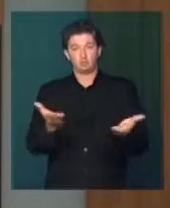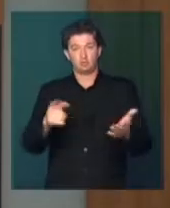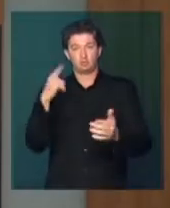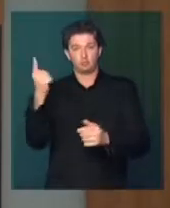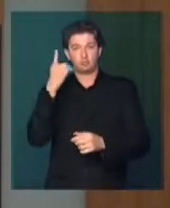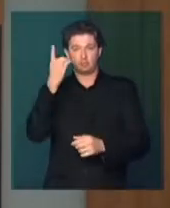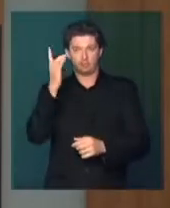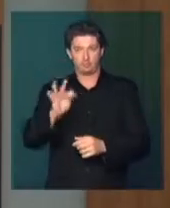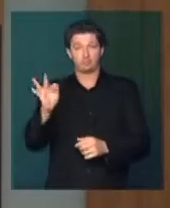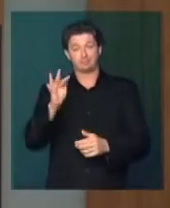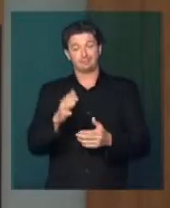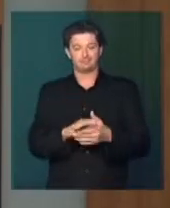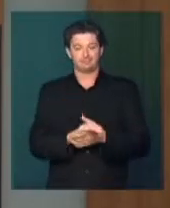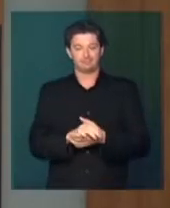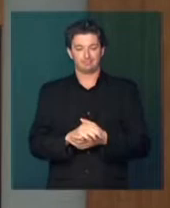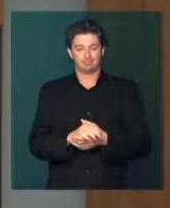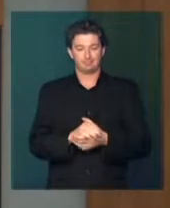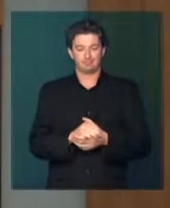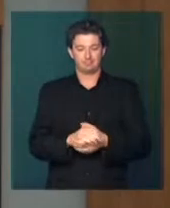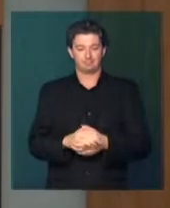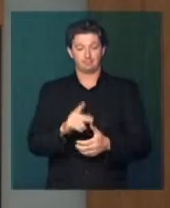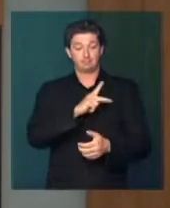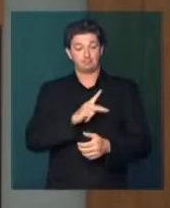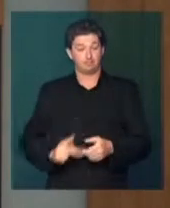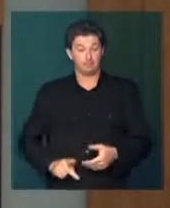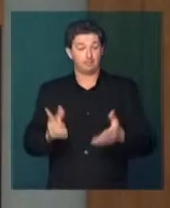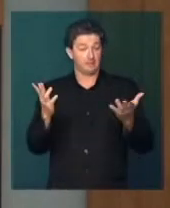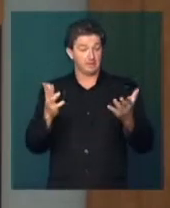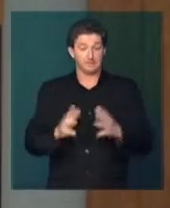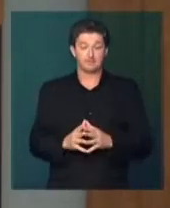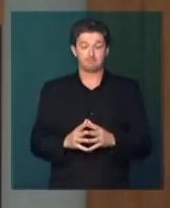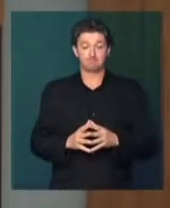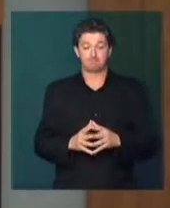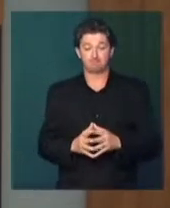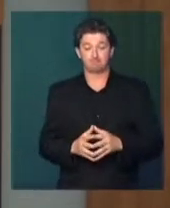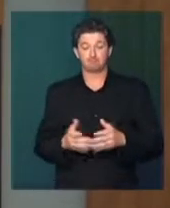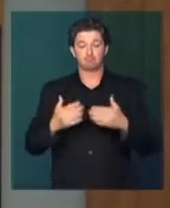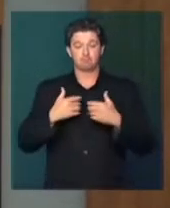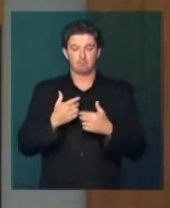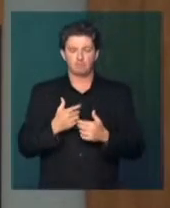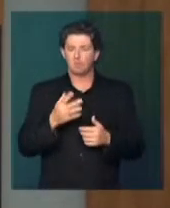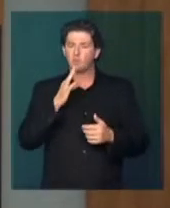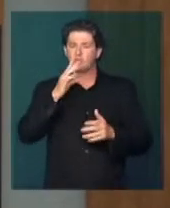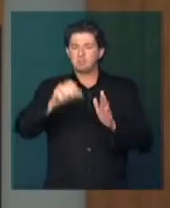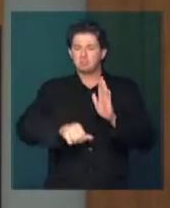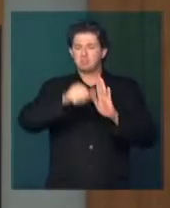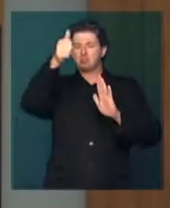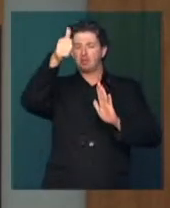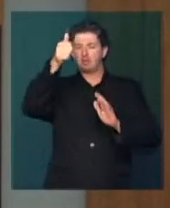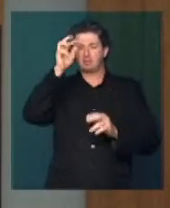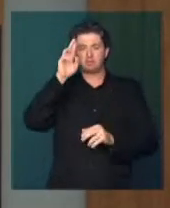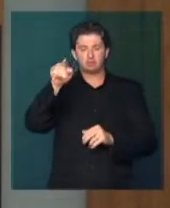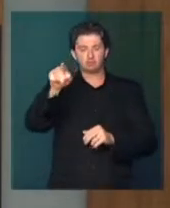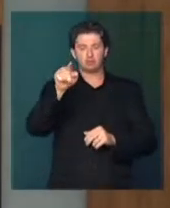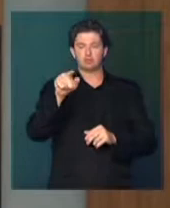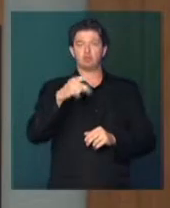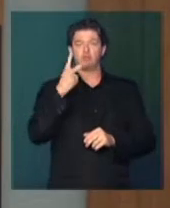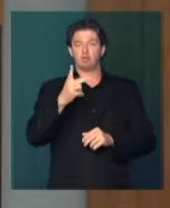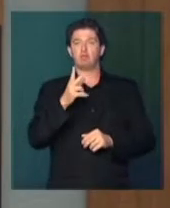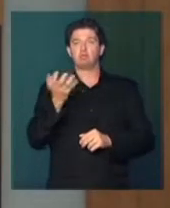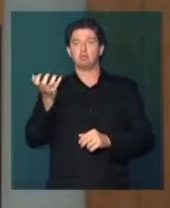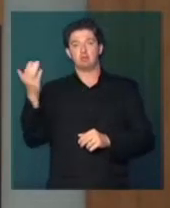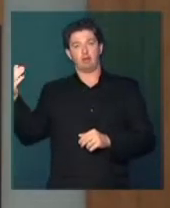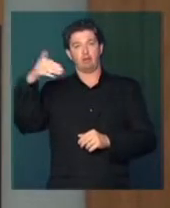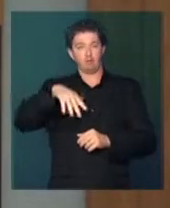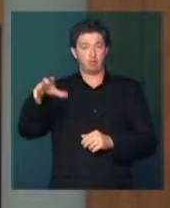deputados federais aqui presentes. Presidente, eu o conheci pela primeira vez quando o senhor se dispôs a vir a